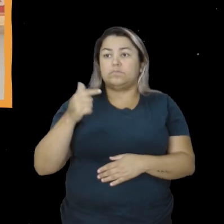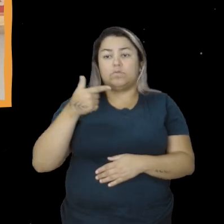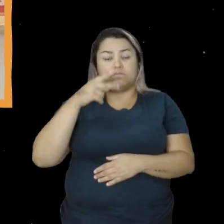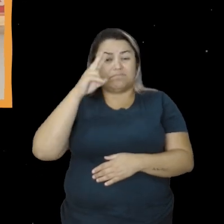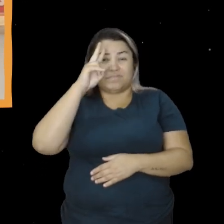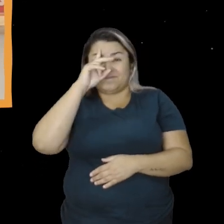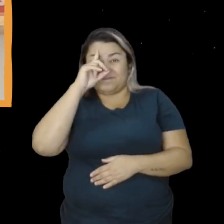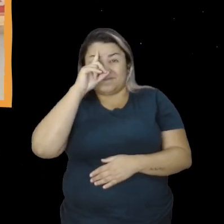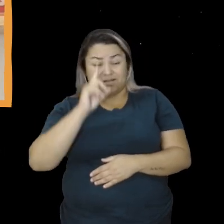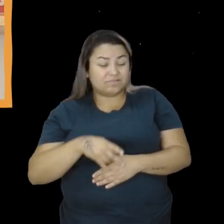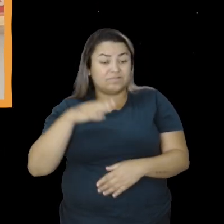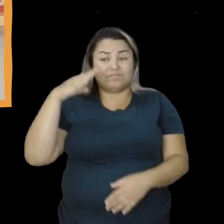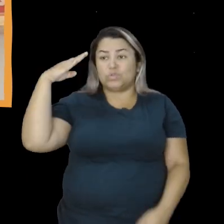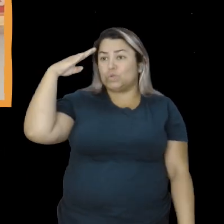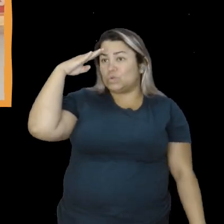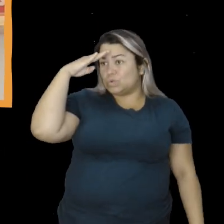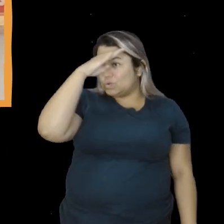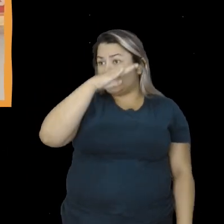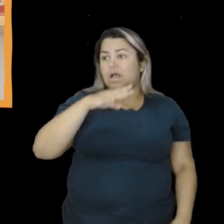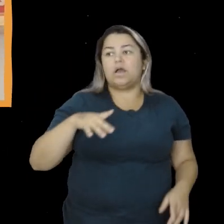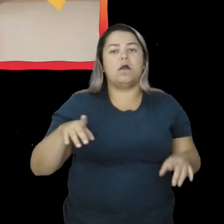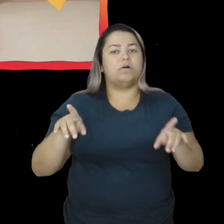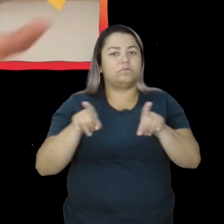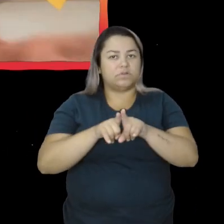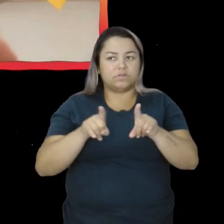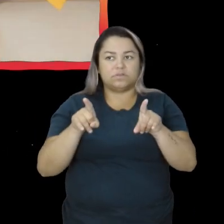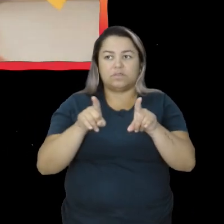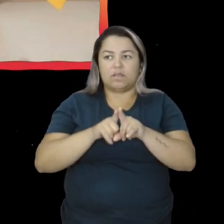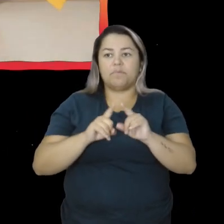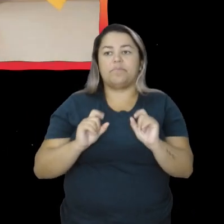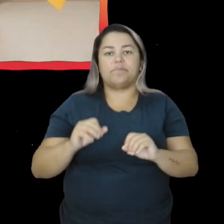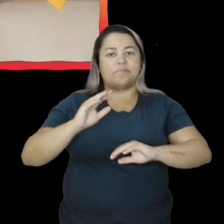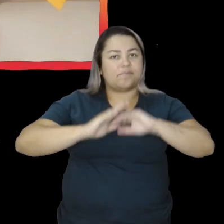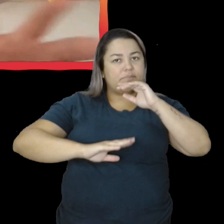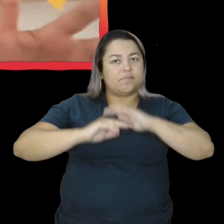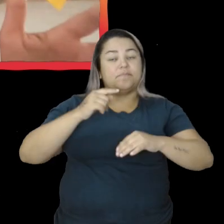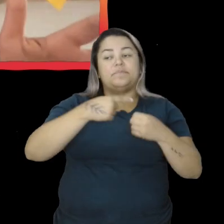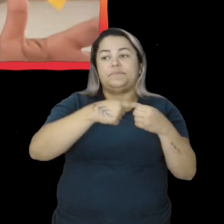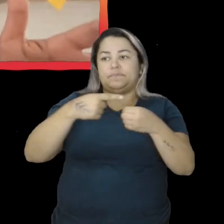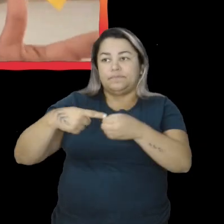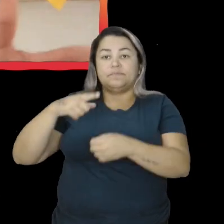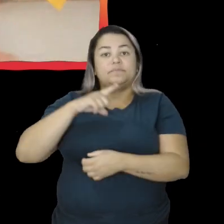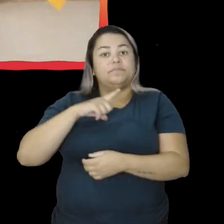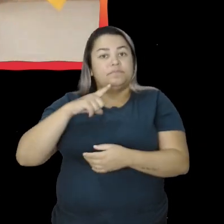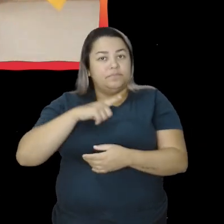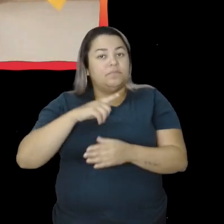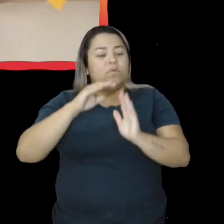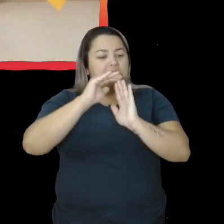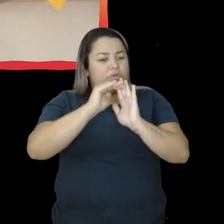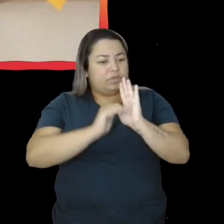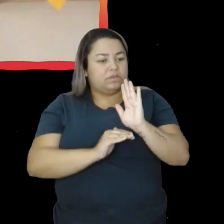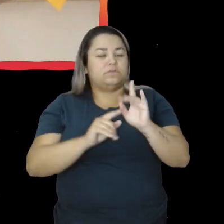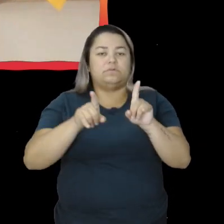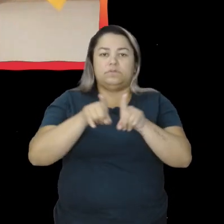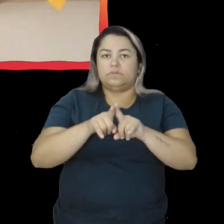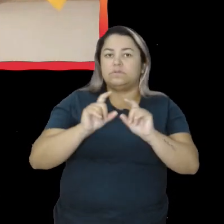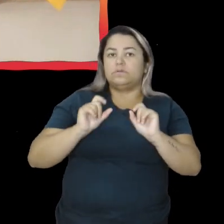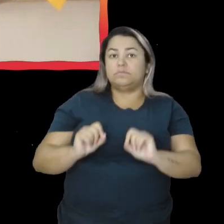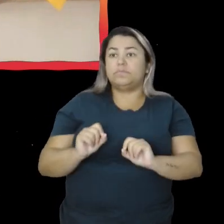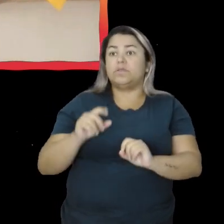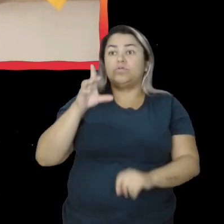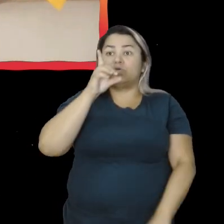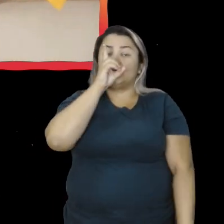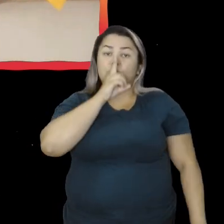Bolsonaro, e também ações da cidade. Então, a gente tem uma agenda que é praticamente de domingo a